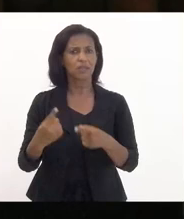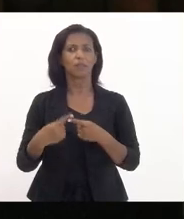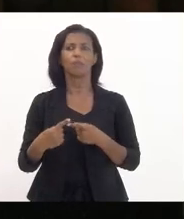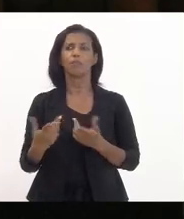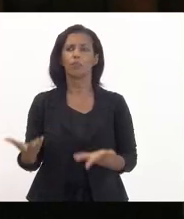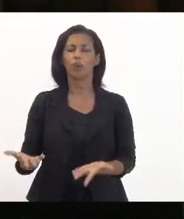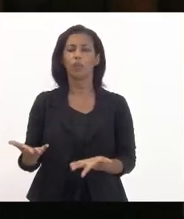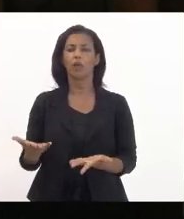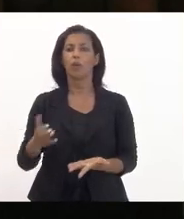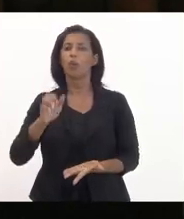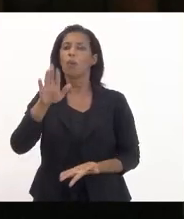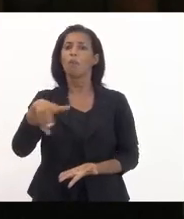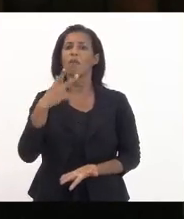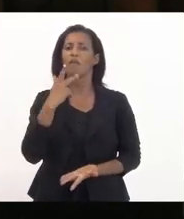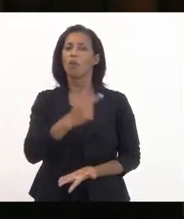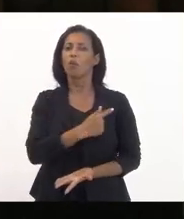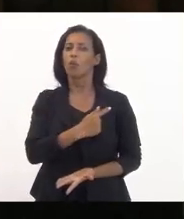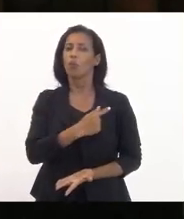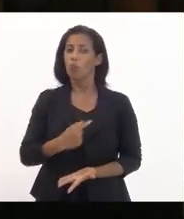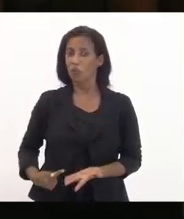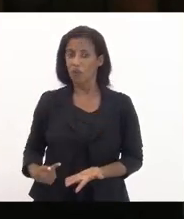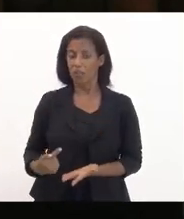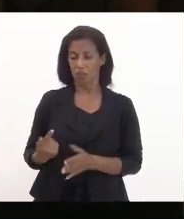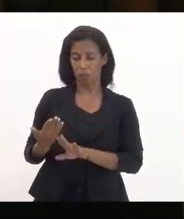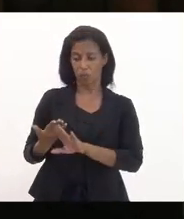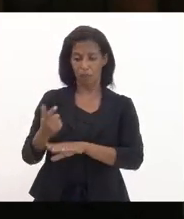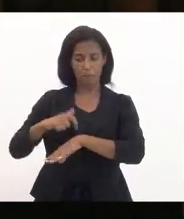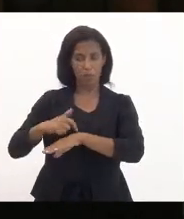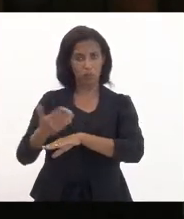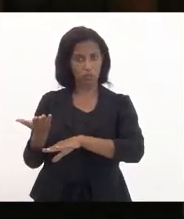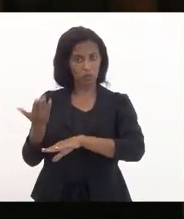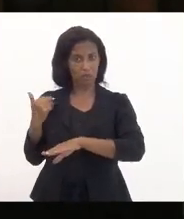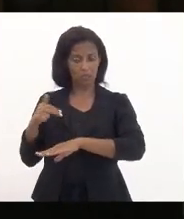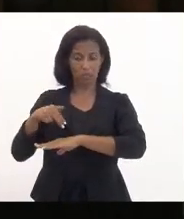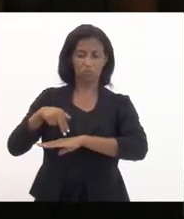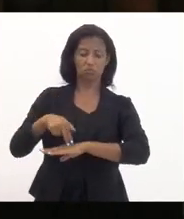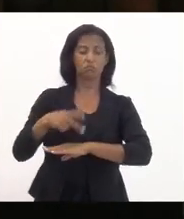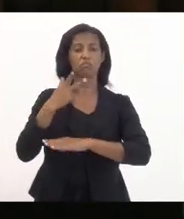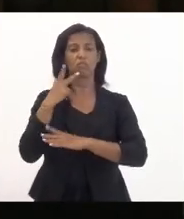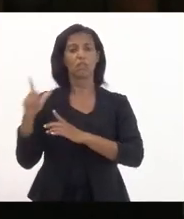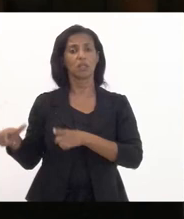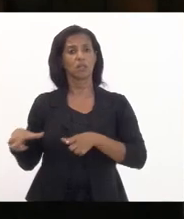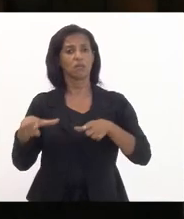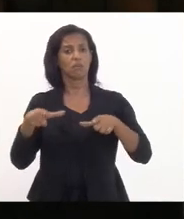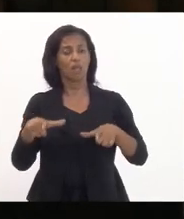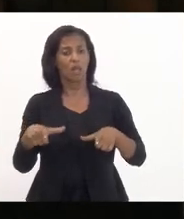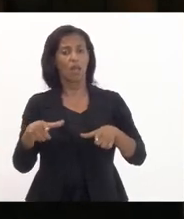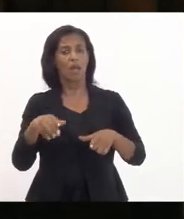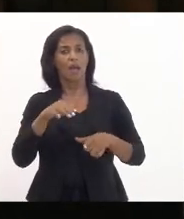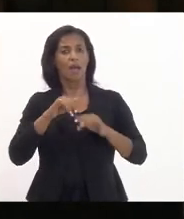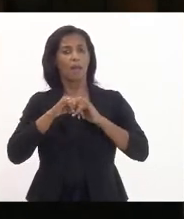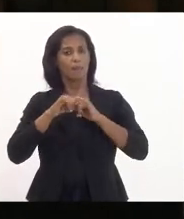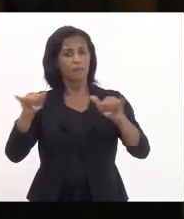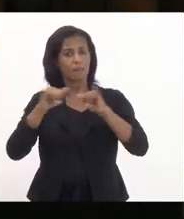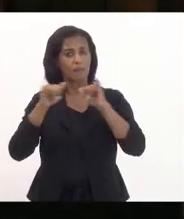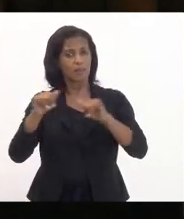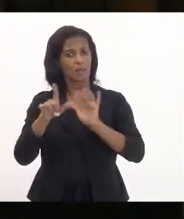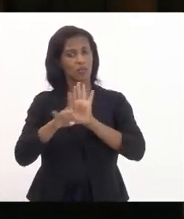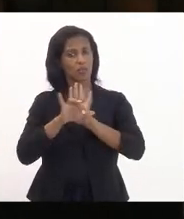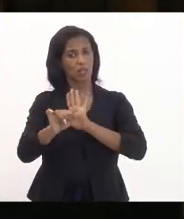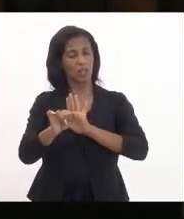porque, como bem disse o governador Cláudio Castro há pouco tempo, há poucos minutos atrás, quando veio trazer aqui a mensagem da Lei Orgânica da Polícia